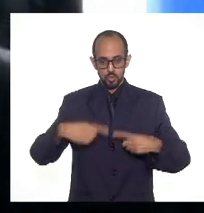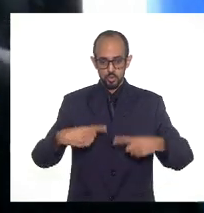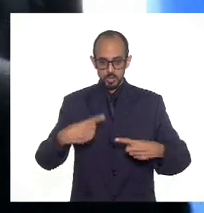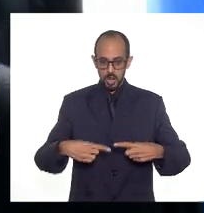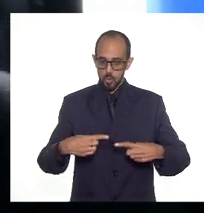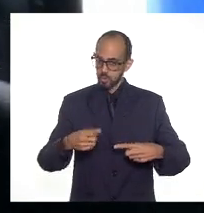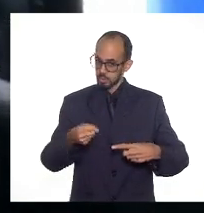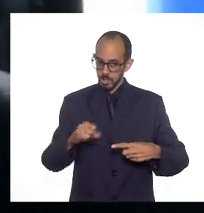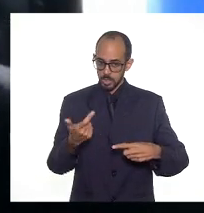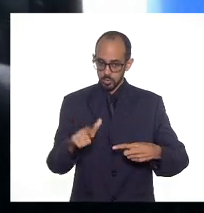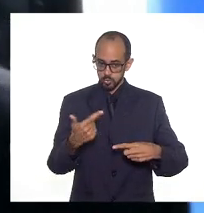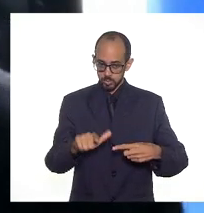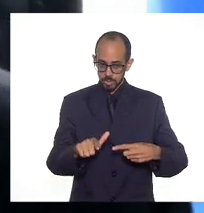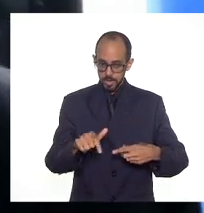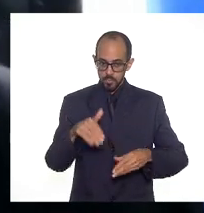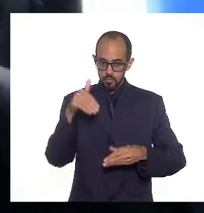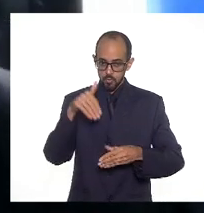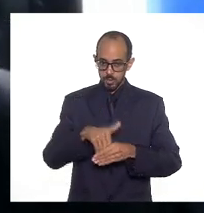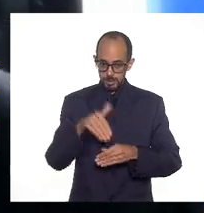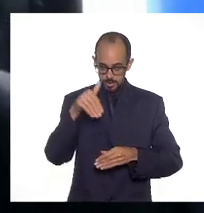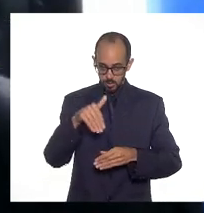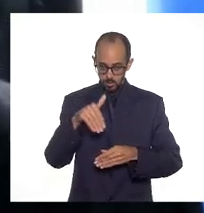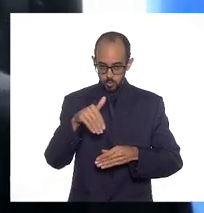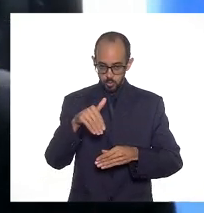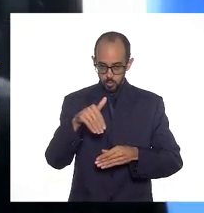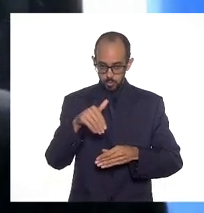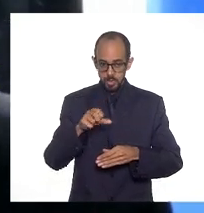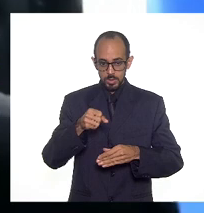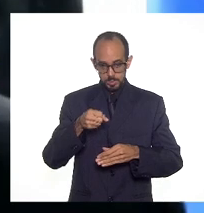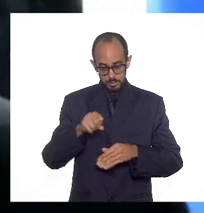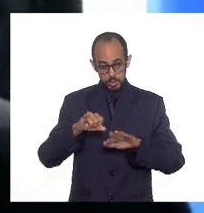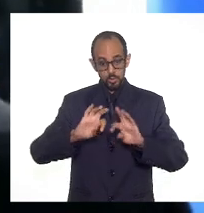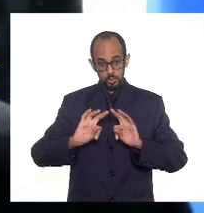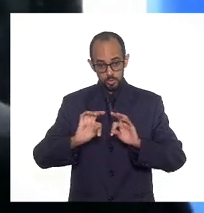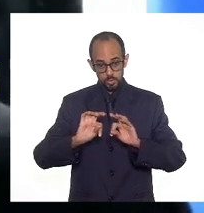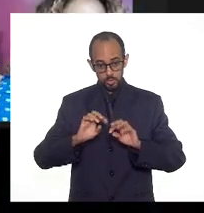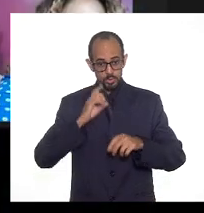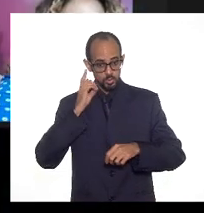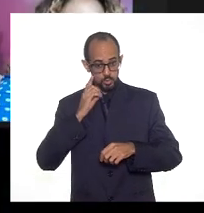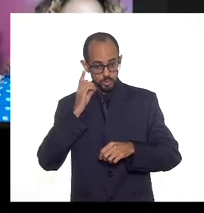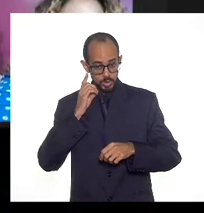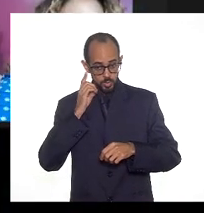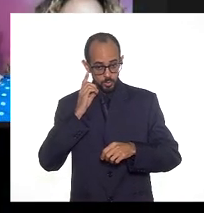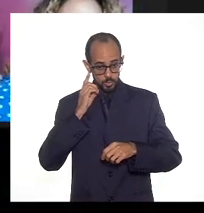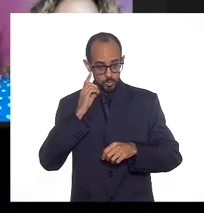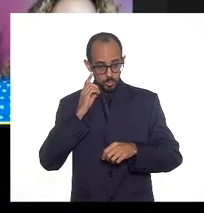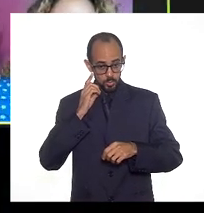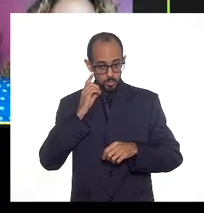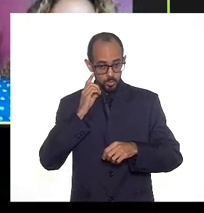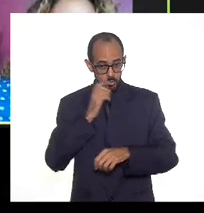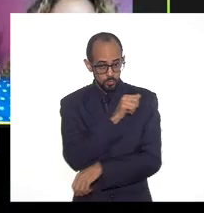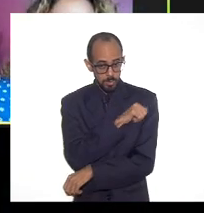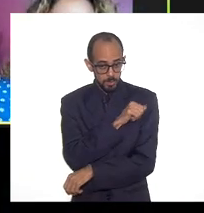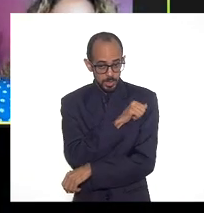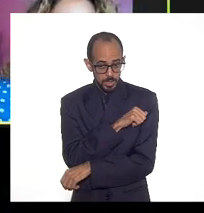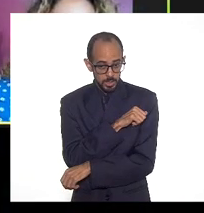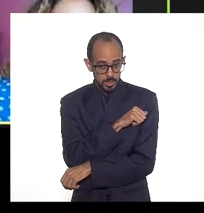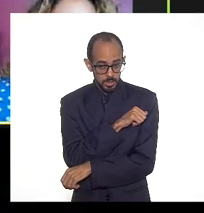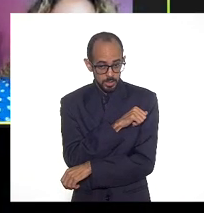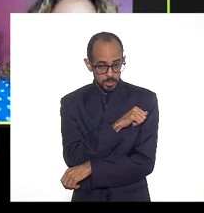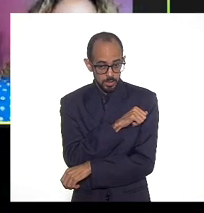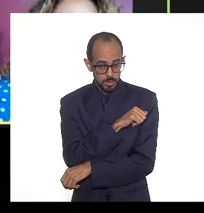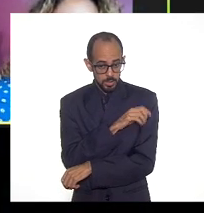queira discutir, encerrada a discussão, em votação. O senhor quer discutir, deputado? Enfermeira Rejane. Não, presidente, só